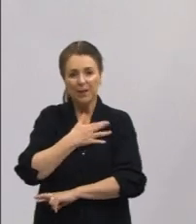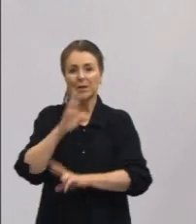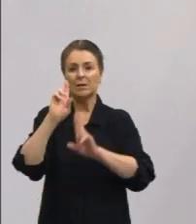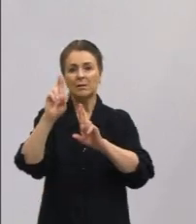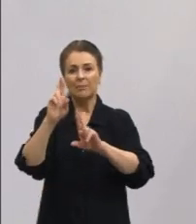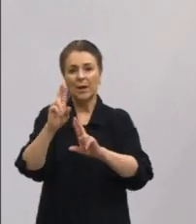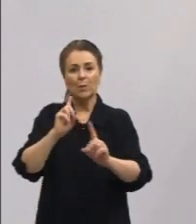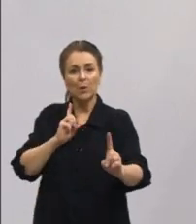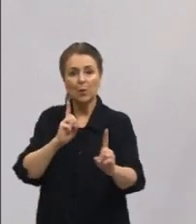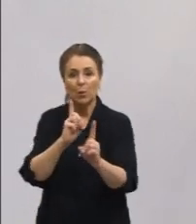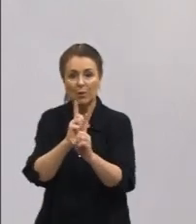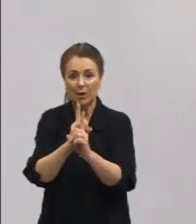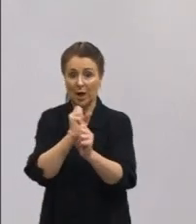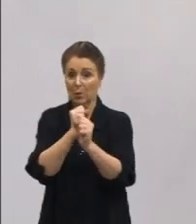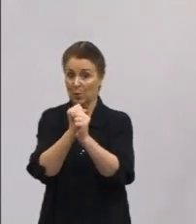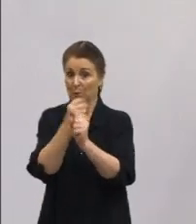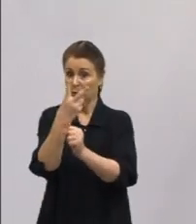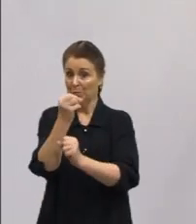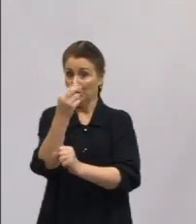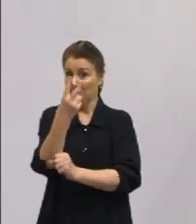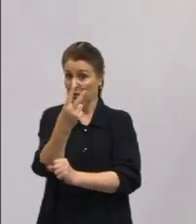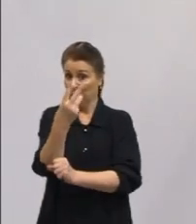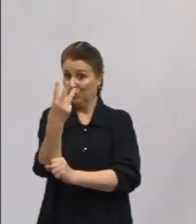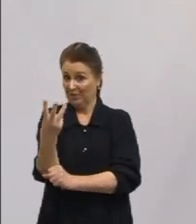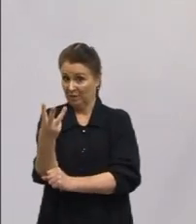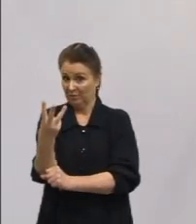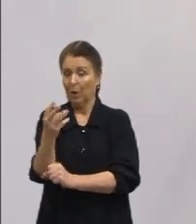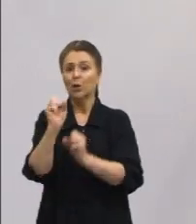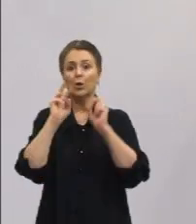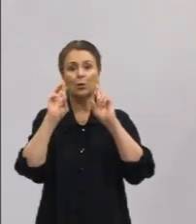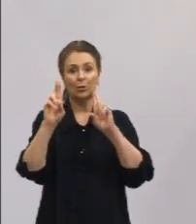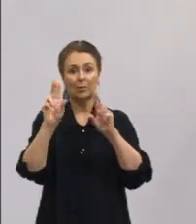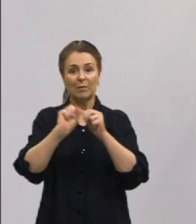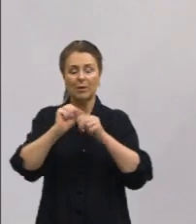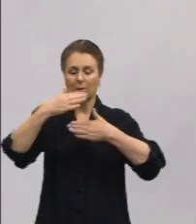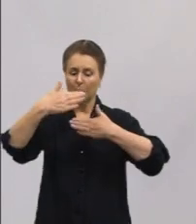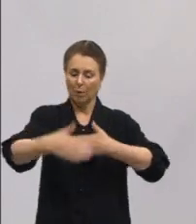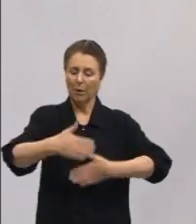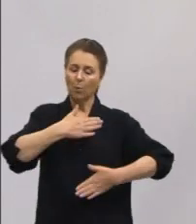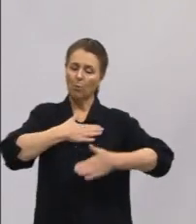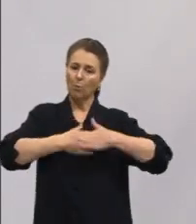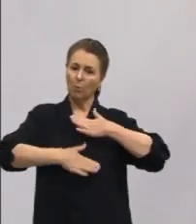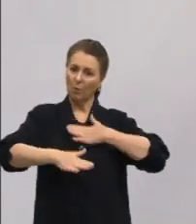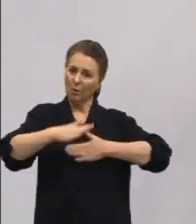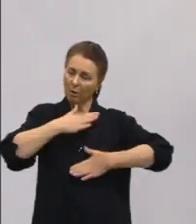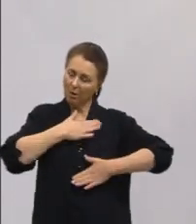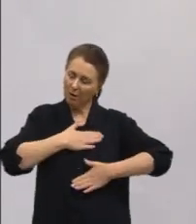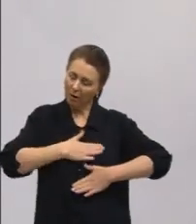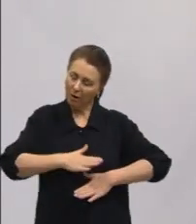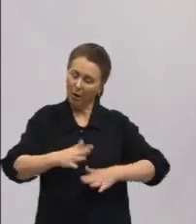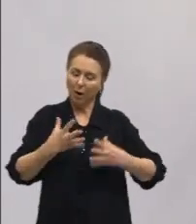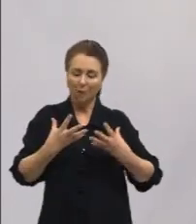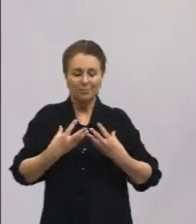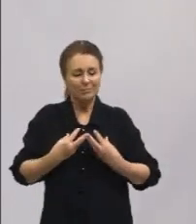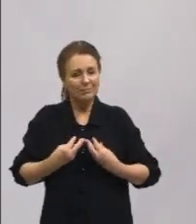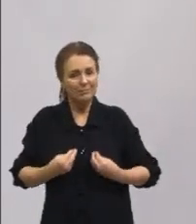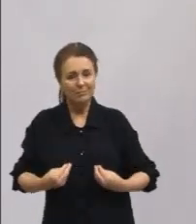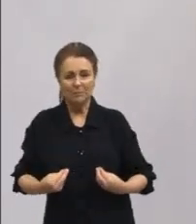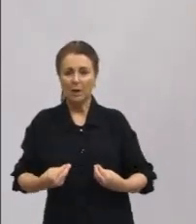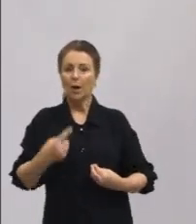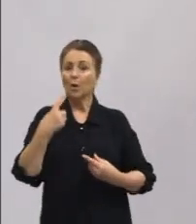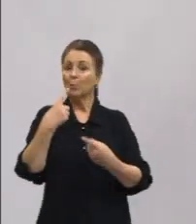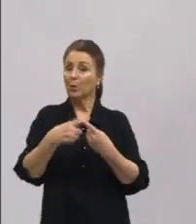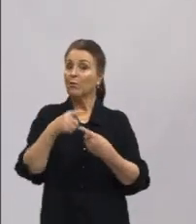encontrar vocês aí ano que vem espero que vocês tenham feito a prova com calma com tranquilidade porque vocês estavam